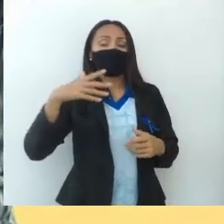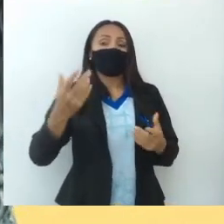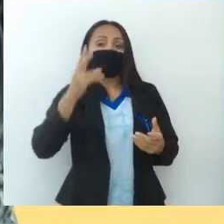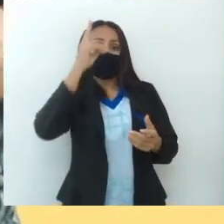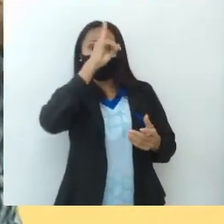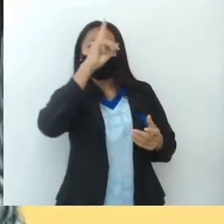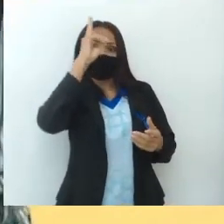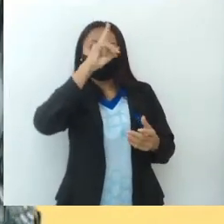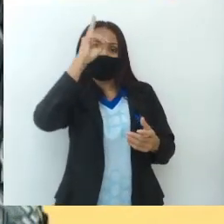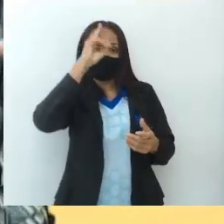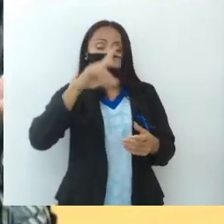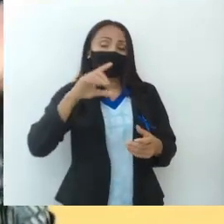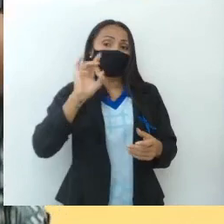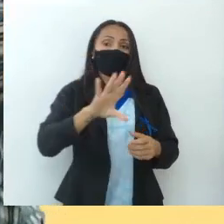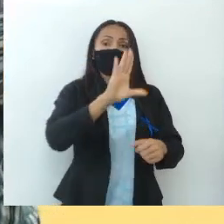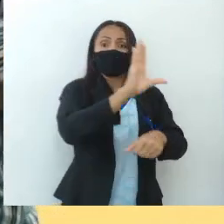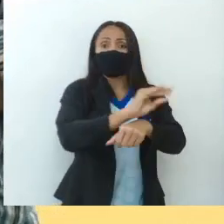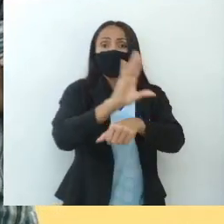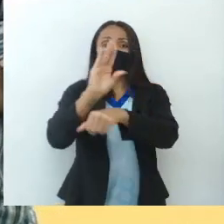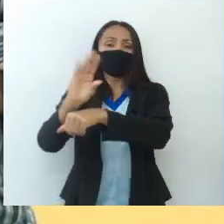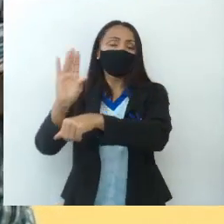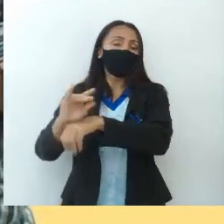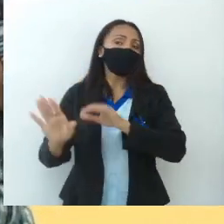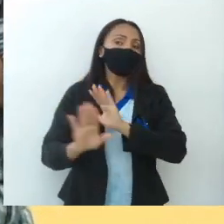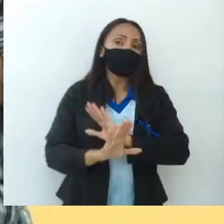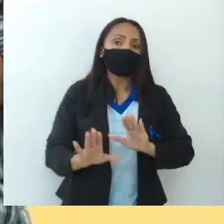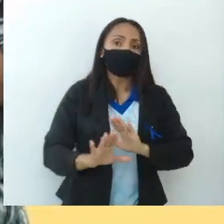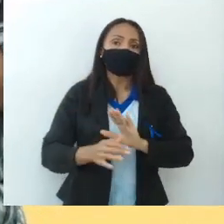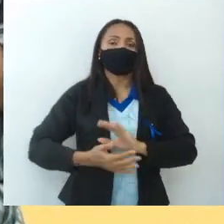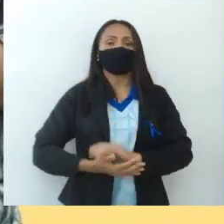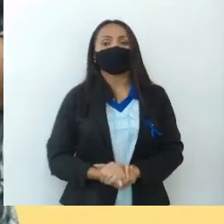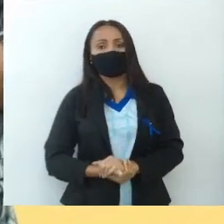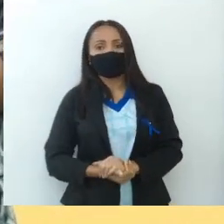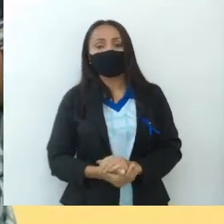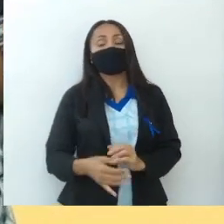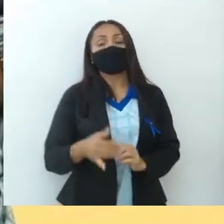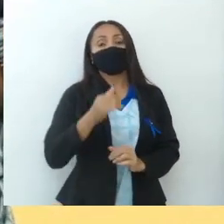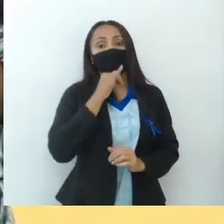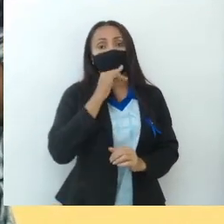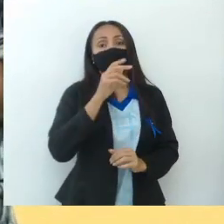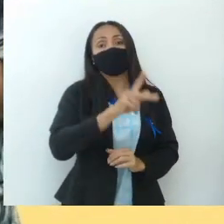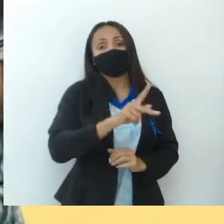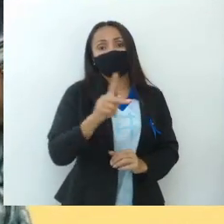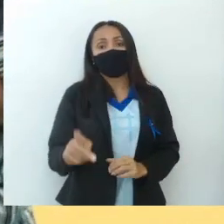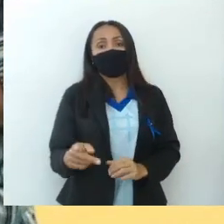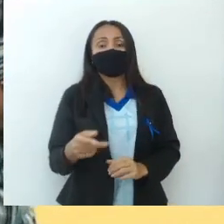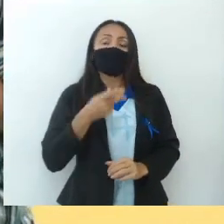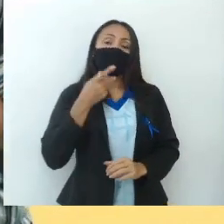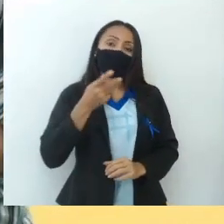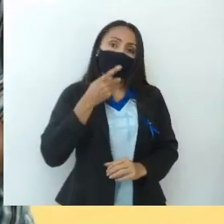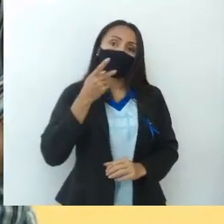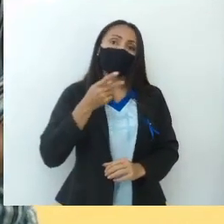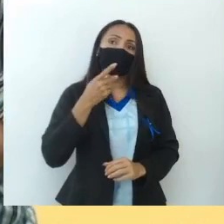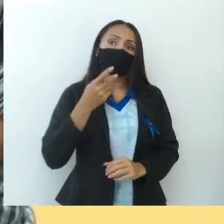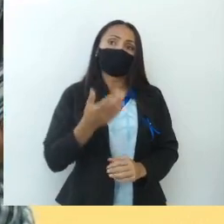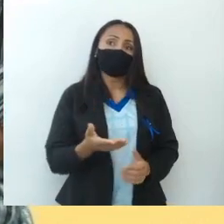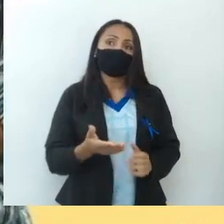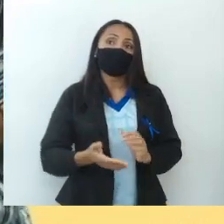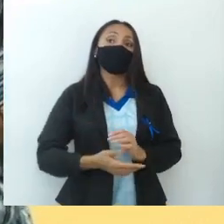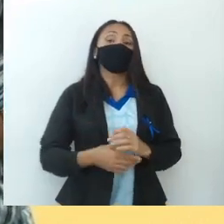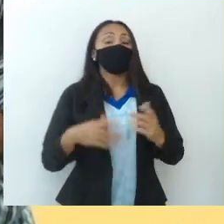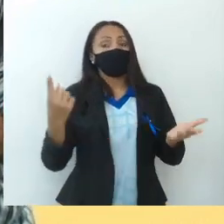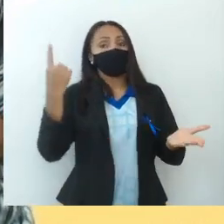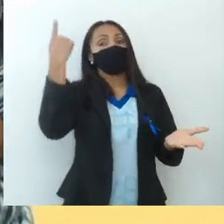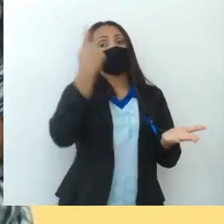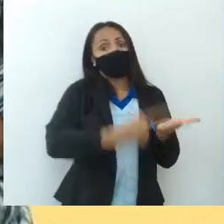nas fotografias e nas nossas lembranças, não é verdade? Infelizmente, o que o professor Álvaro falou agora aqui, professor, infelizmente tenho que concordar por